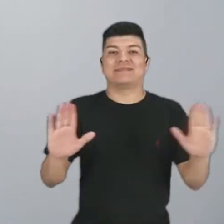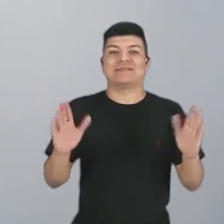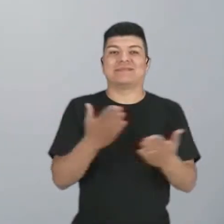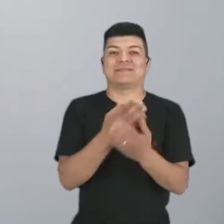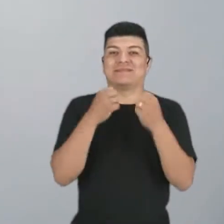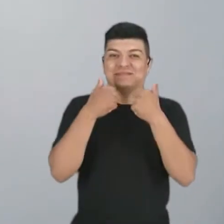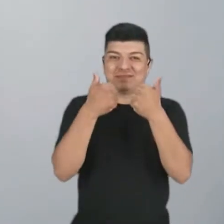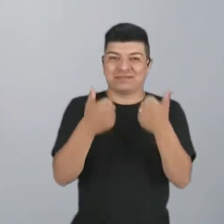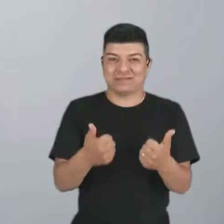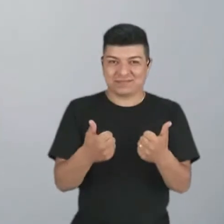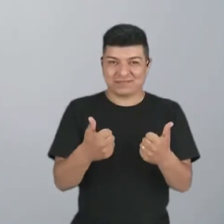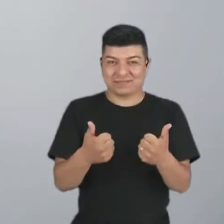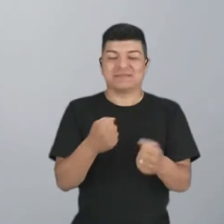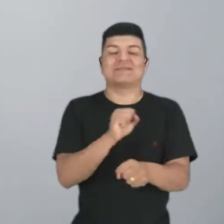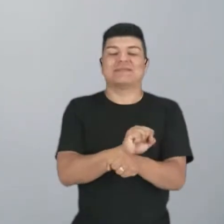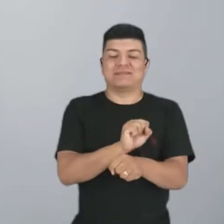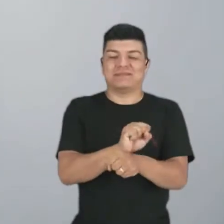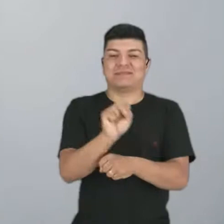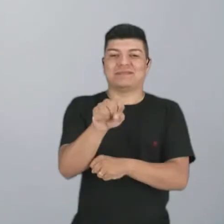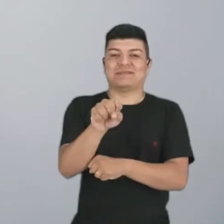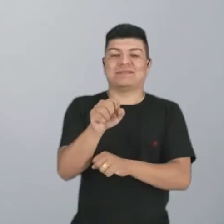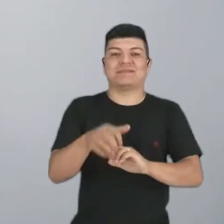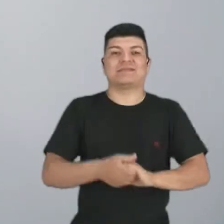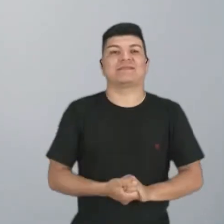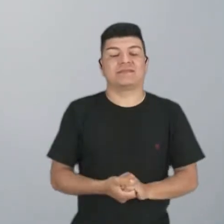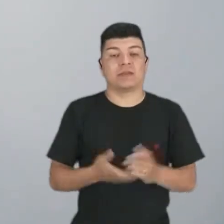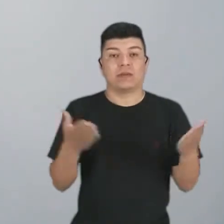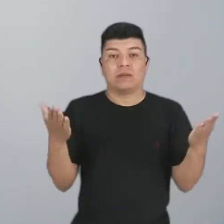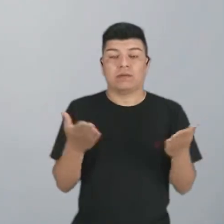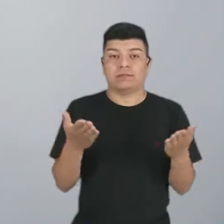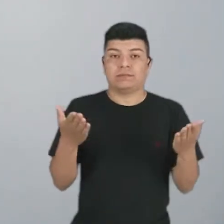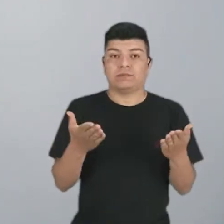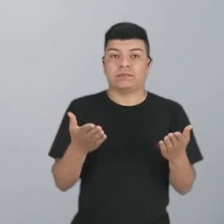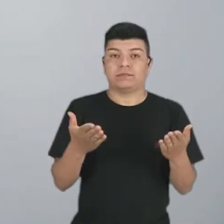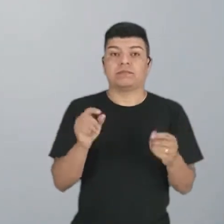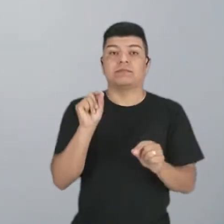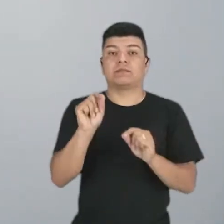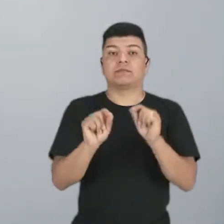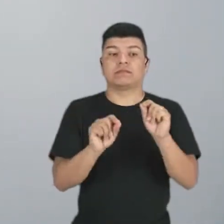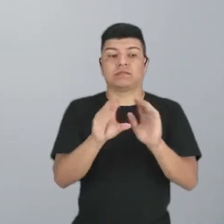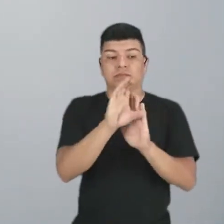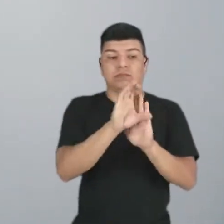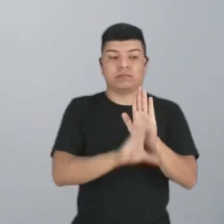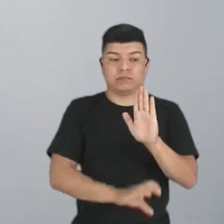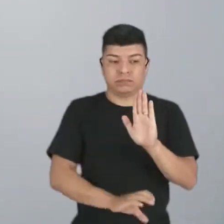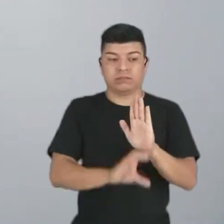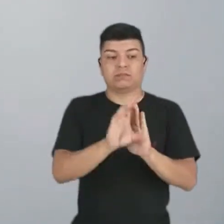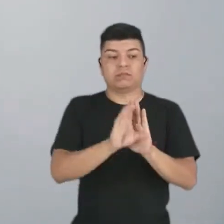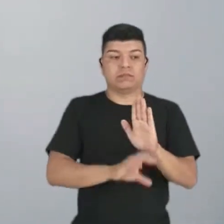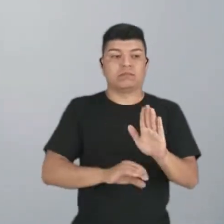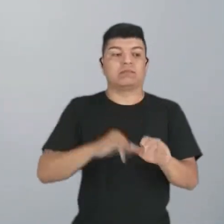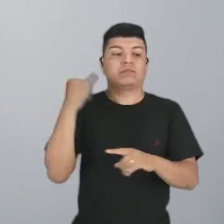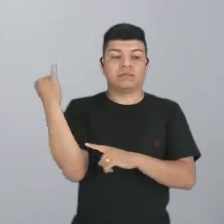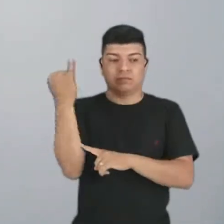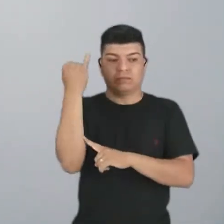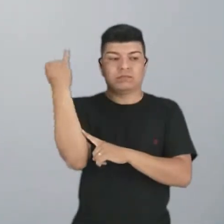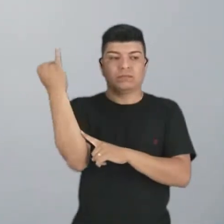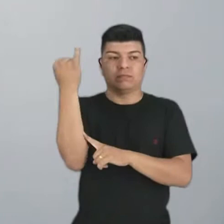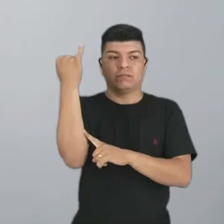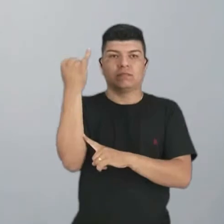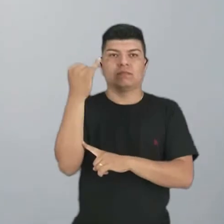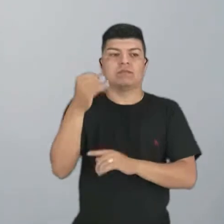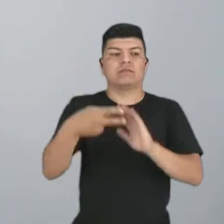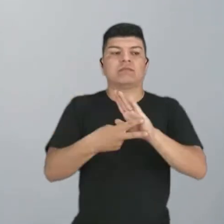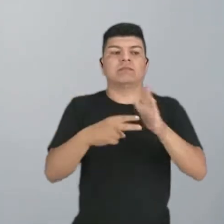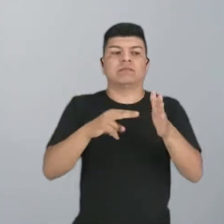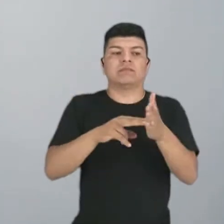Olá pessoal, tudo bem com vocês? Espero que sim. Hoje nós vamos tratar de um assunto muito importante. Você sabe o que é